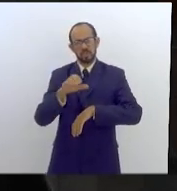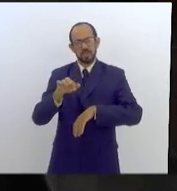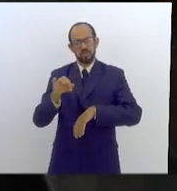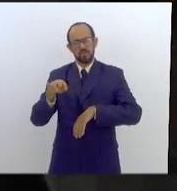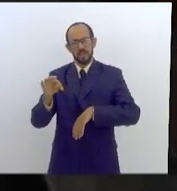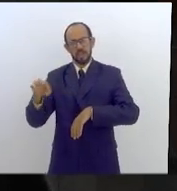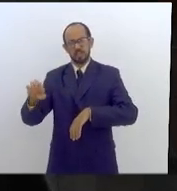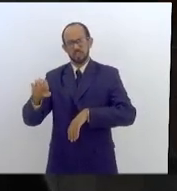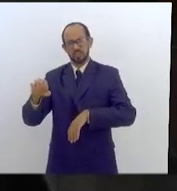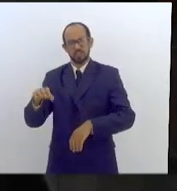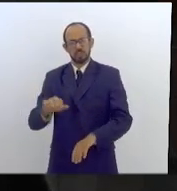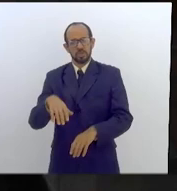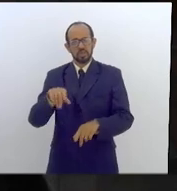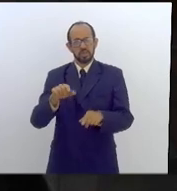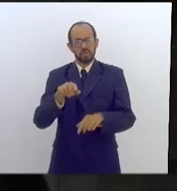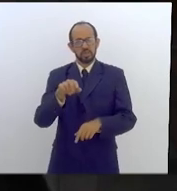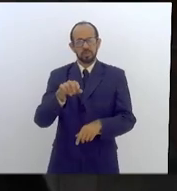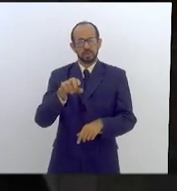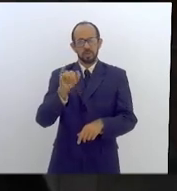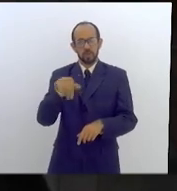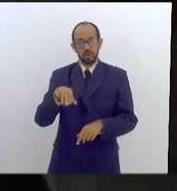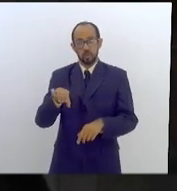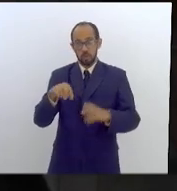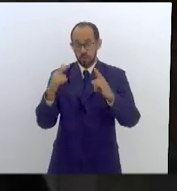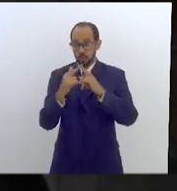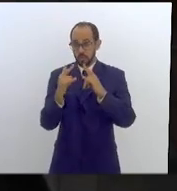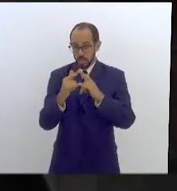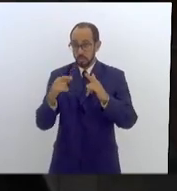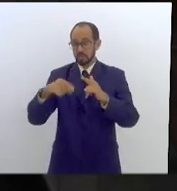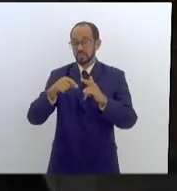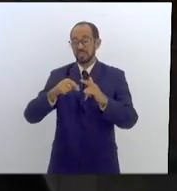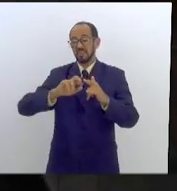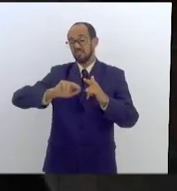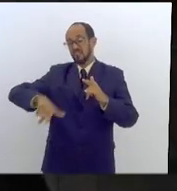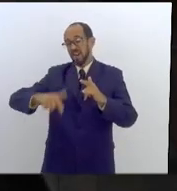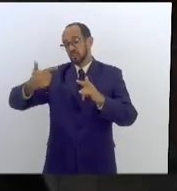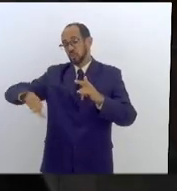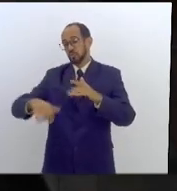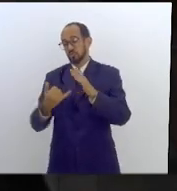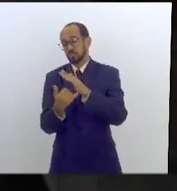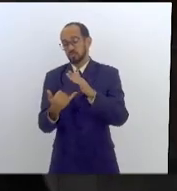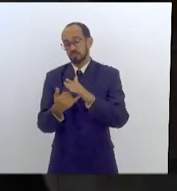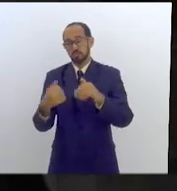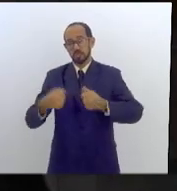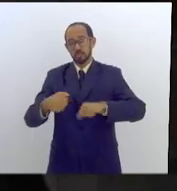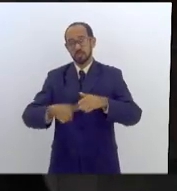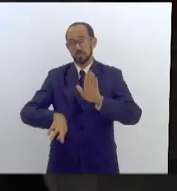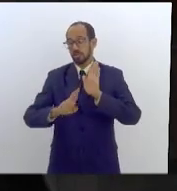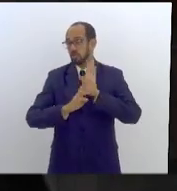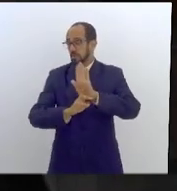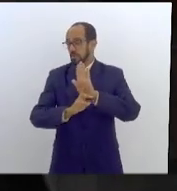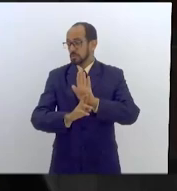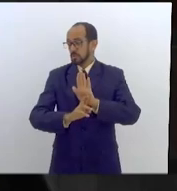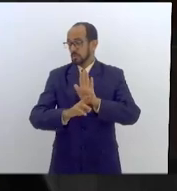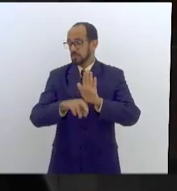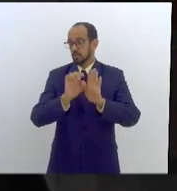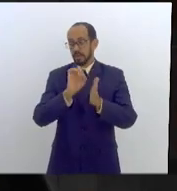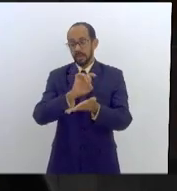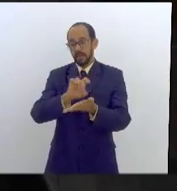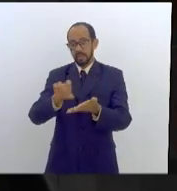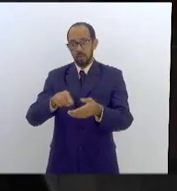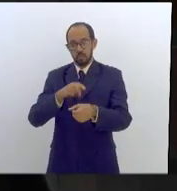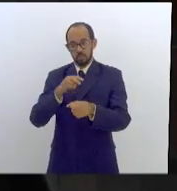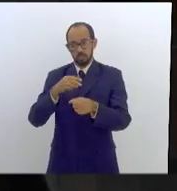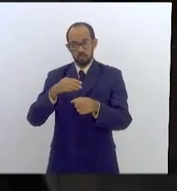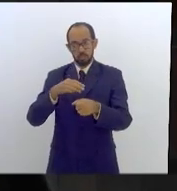surdos temos também as redes municipais temos a rede estadual é muito importante que haja uma representação nos territórios se não em todos